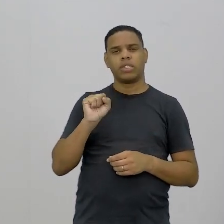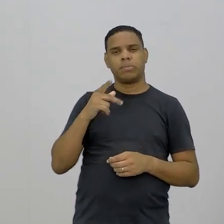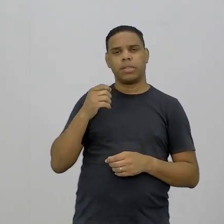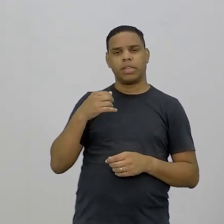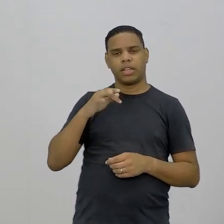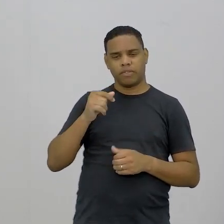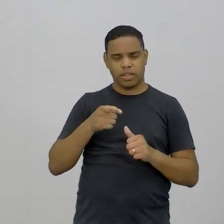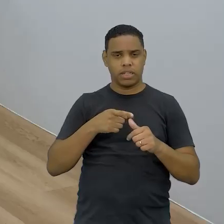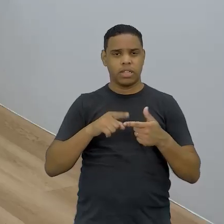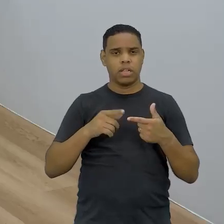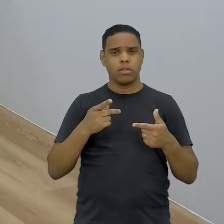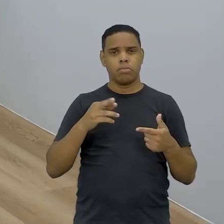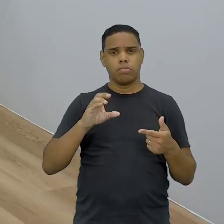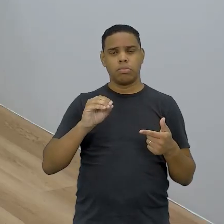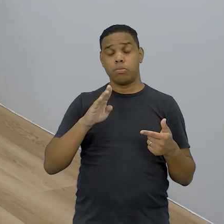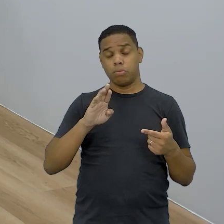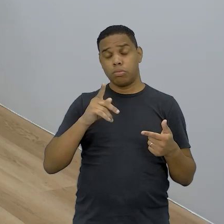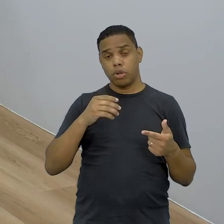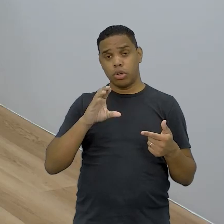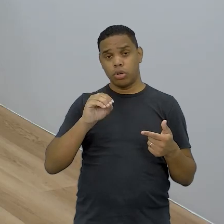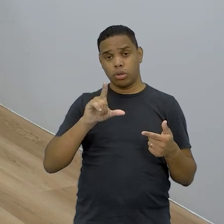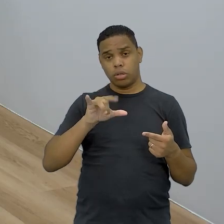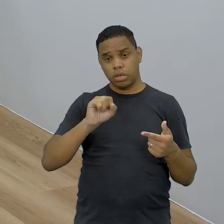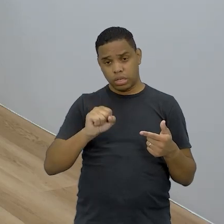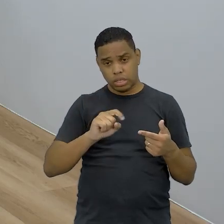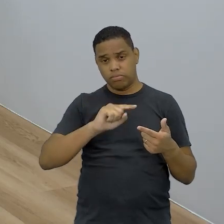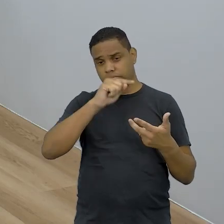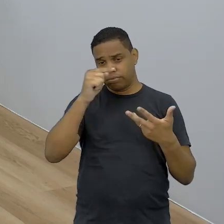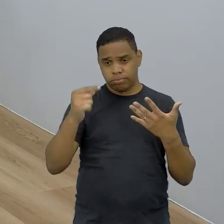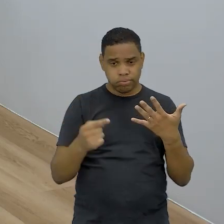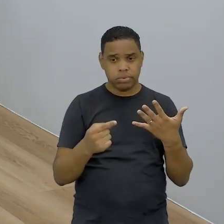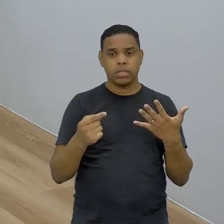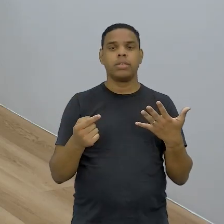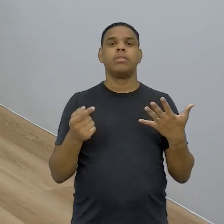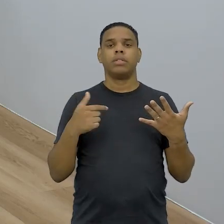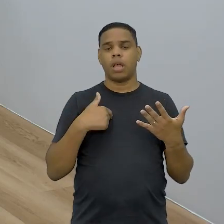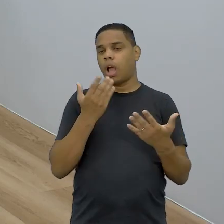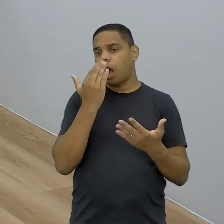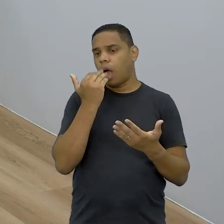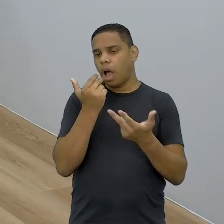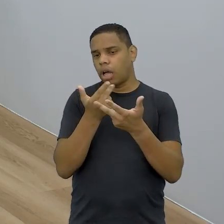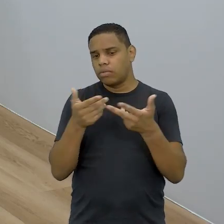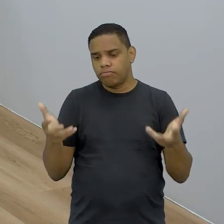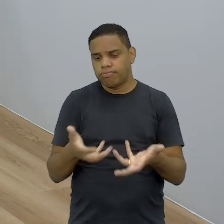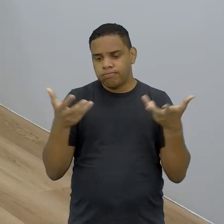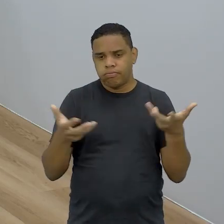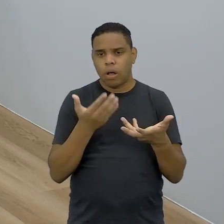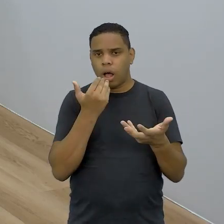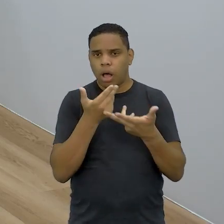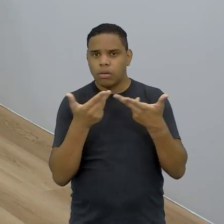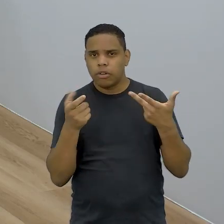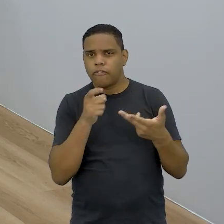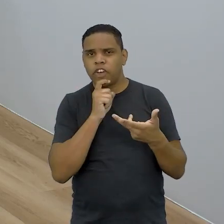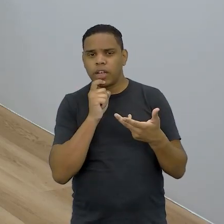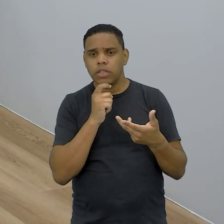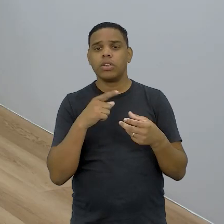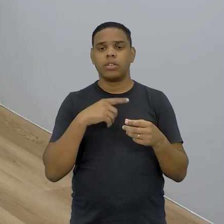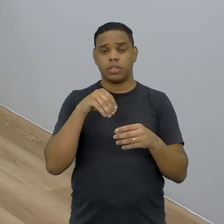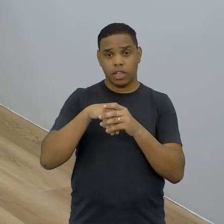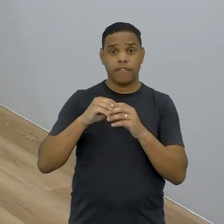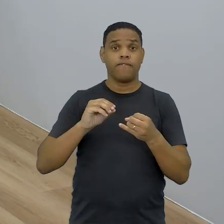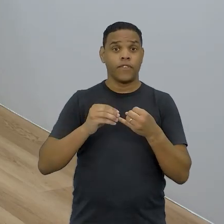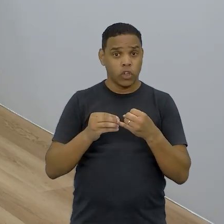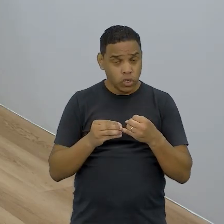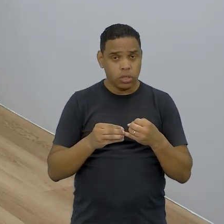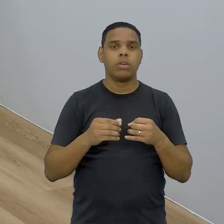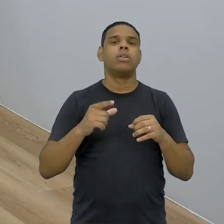espinafre, brócolis, exatamente. Então essas verduras aí, grande presença de ferro, o feijão que